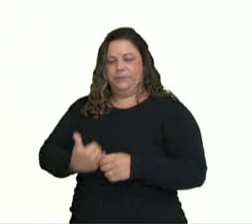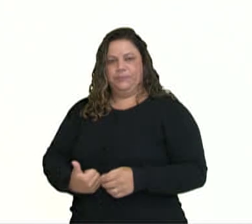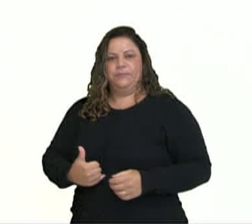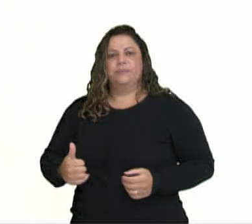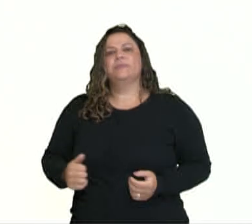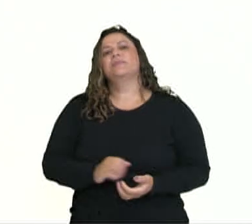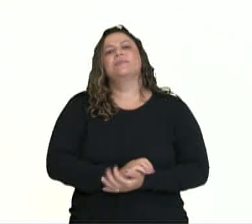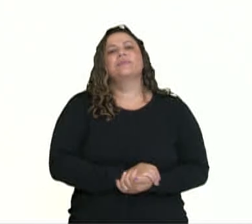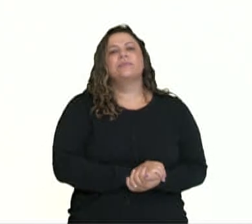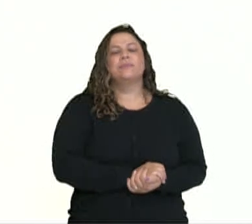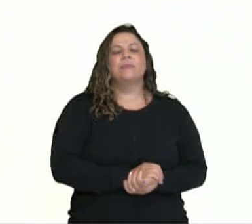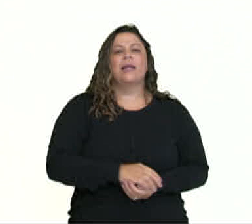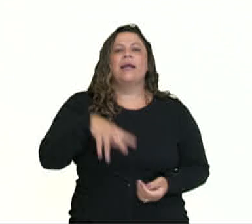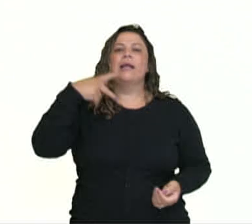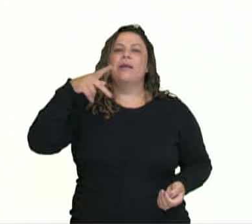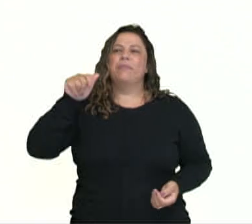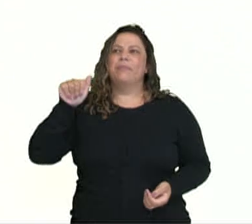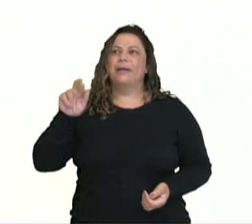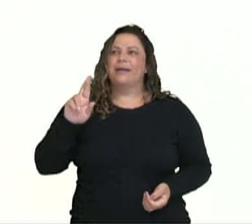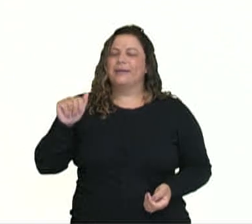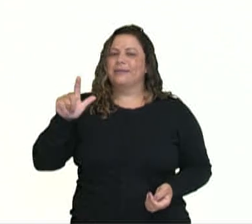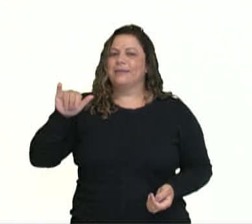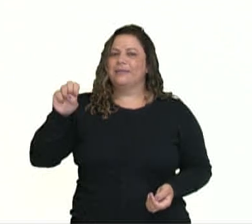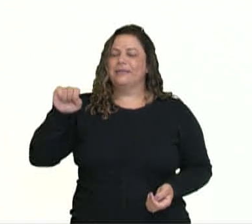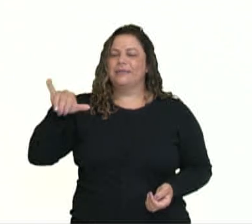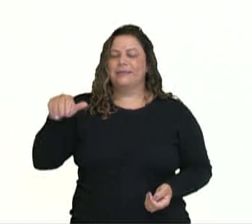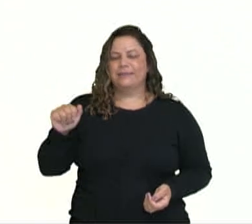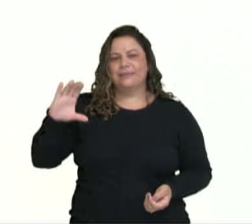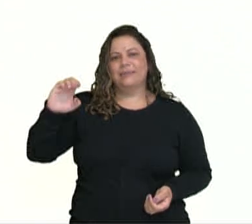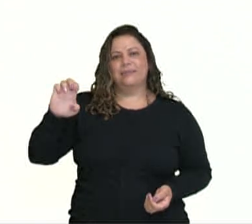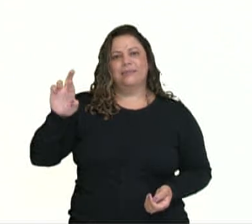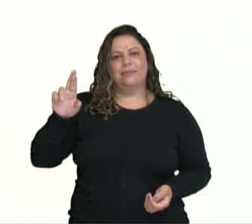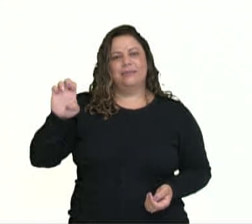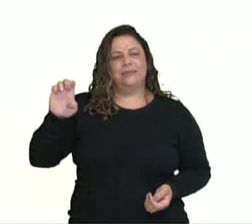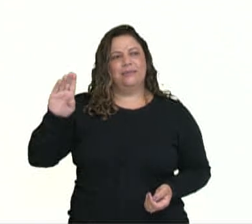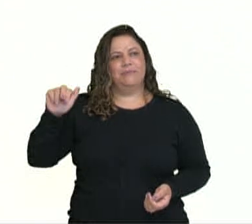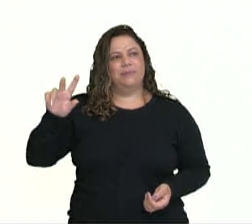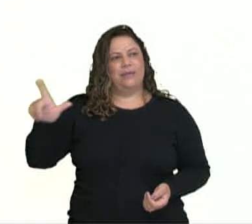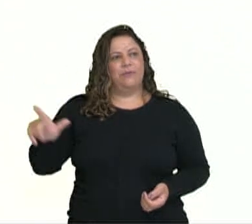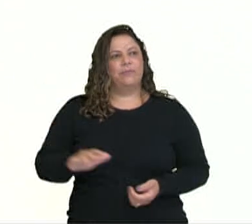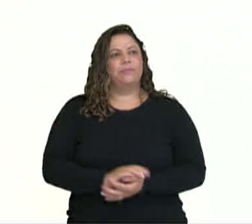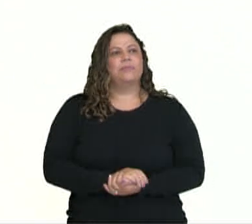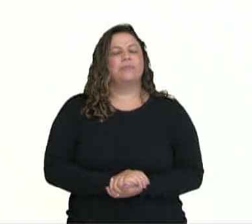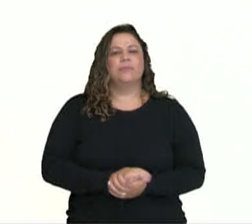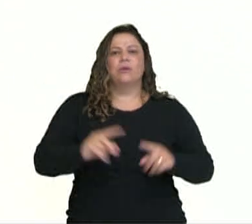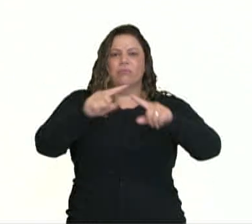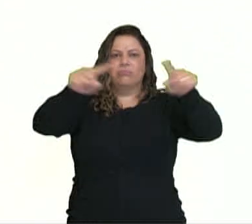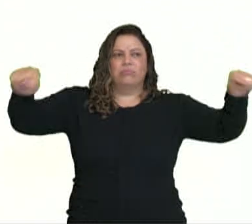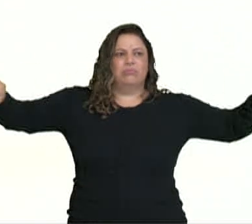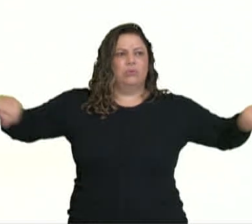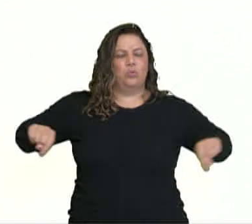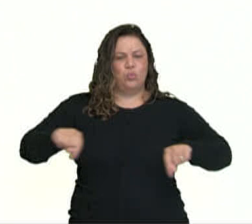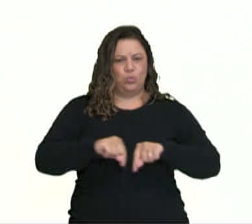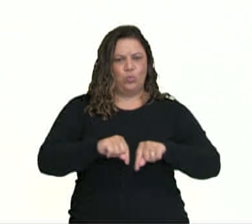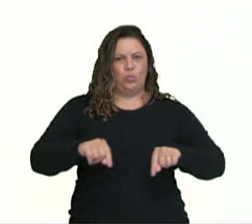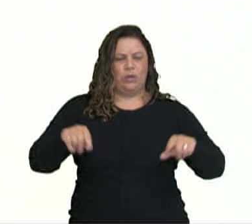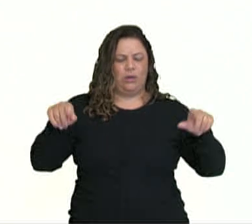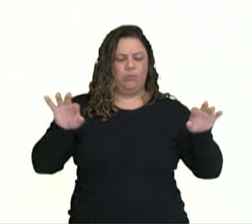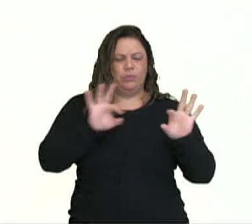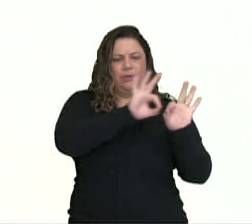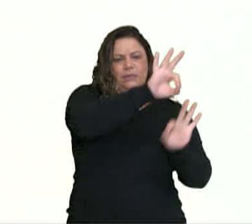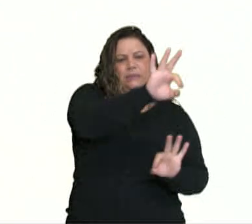futebol convencional. O campo tem no máximo 75 por 55